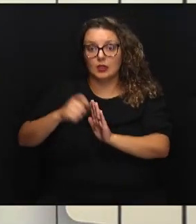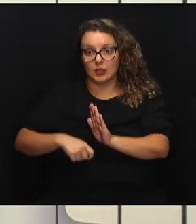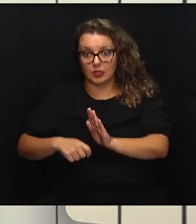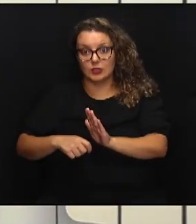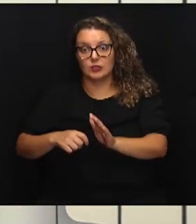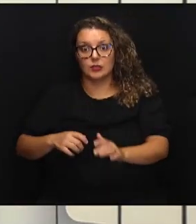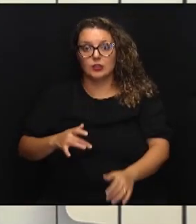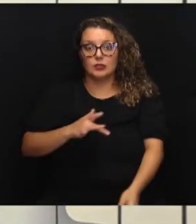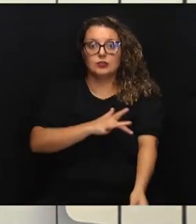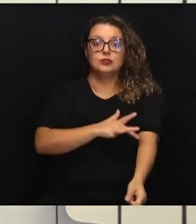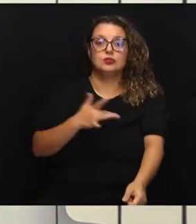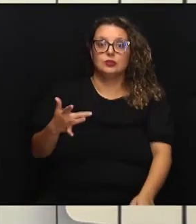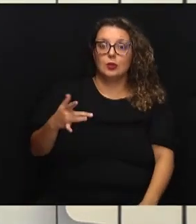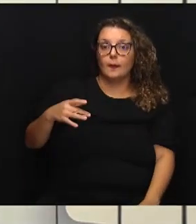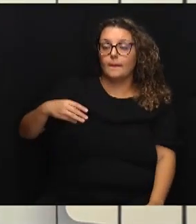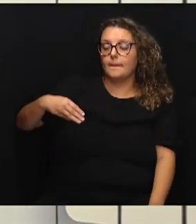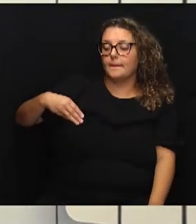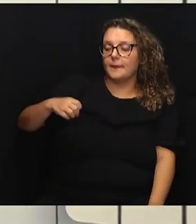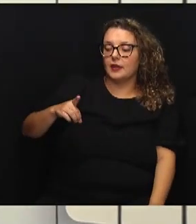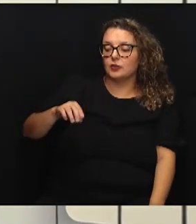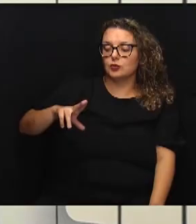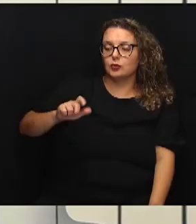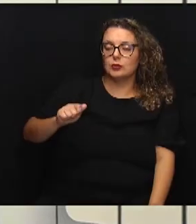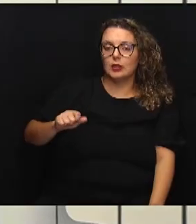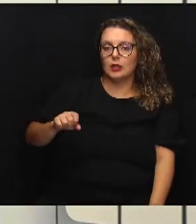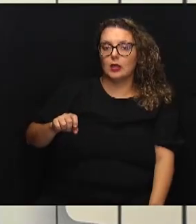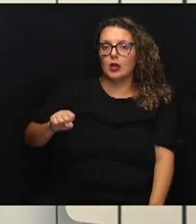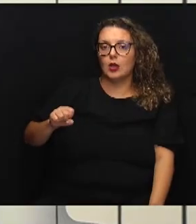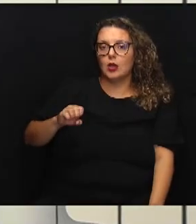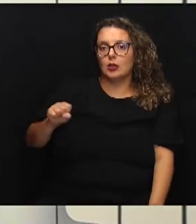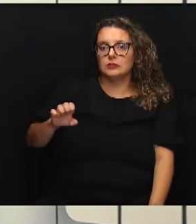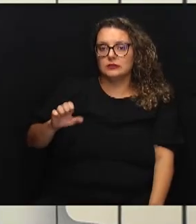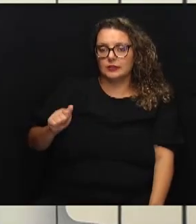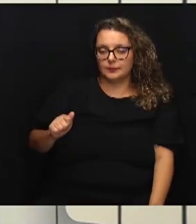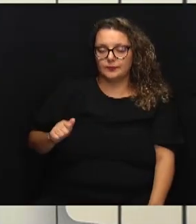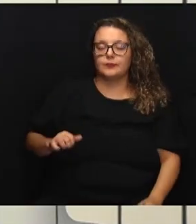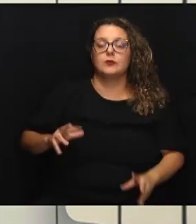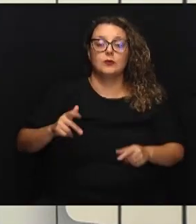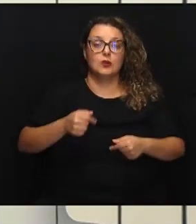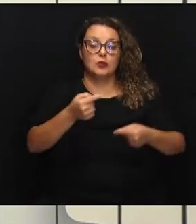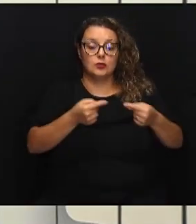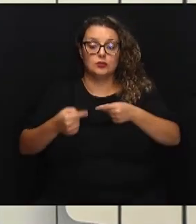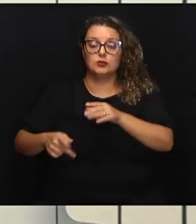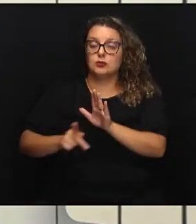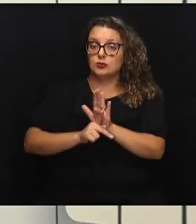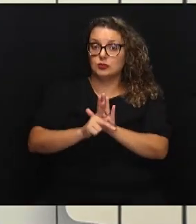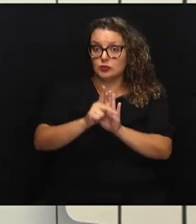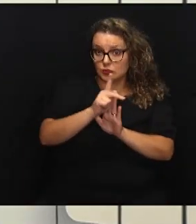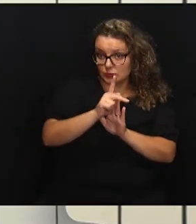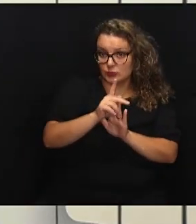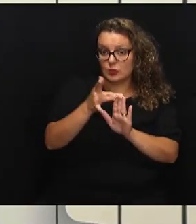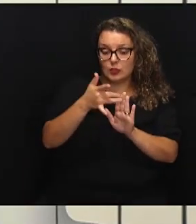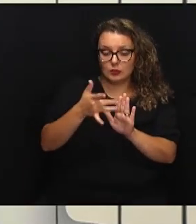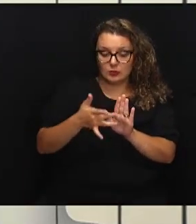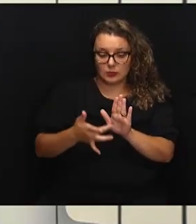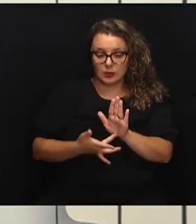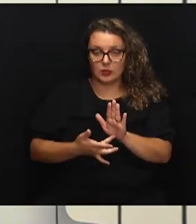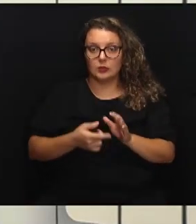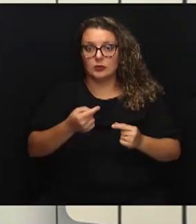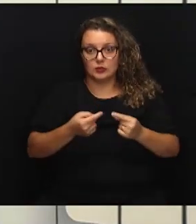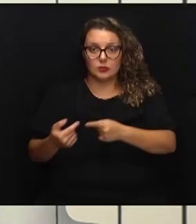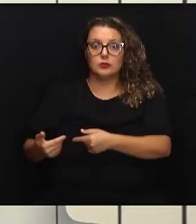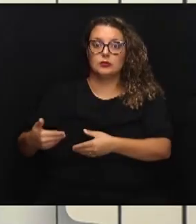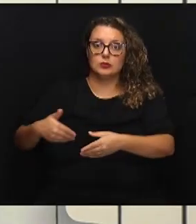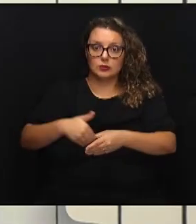de Medula Óssea. Para você conferir todos os projetos que serão discutidos e votados nesta noite aqui no